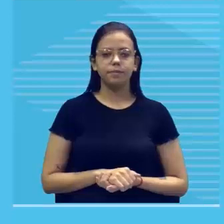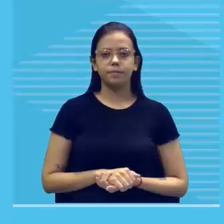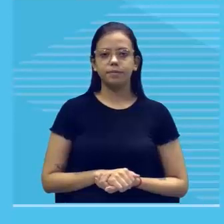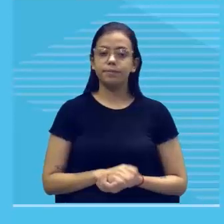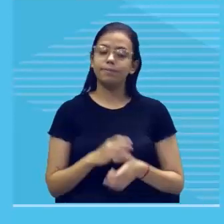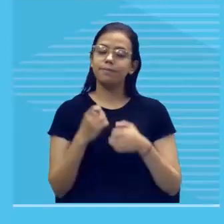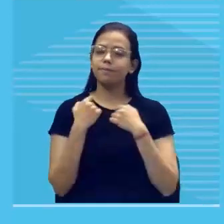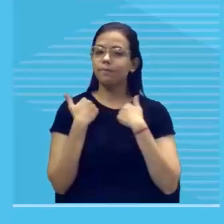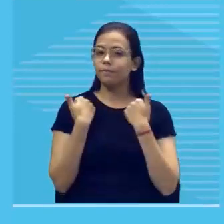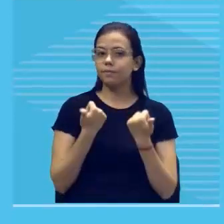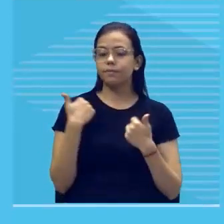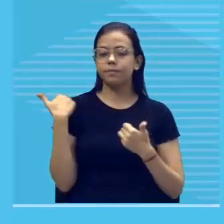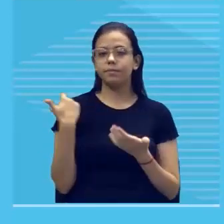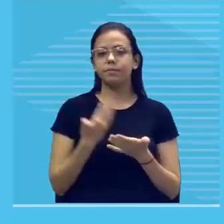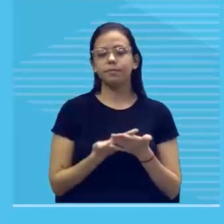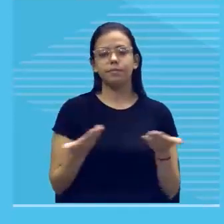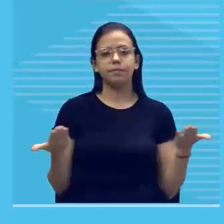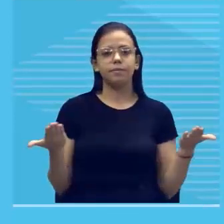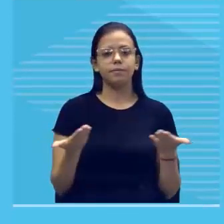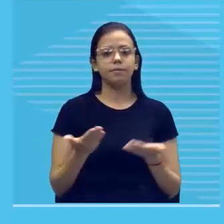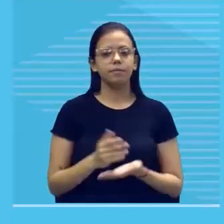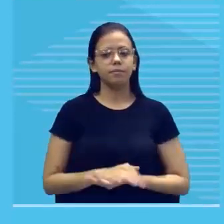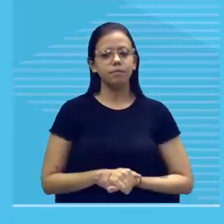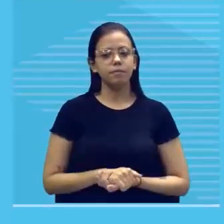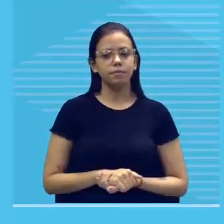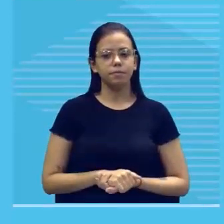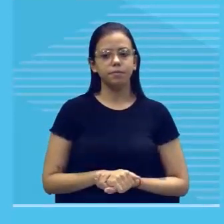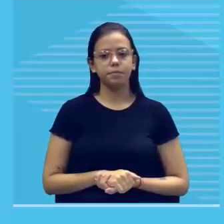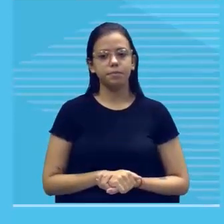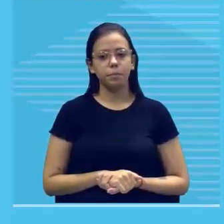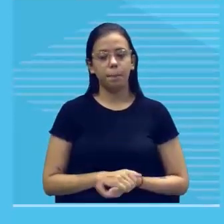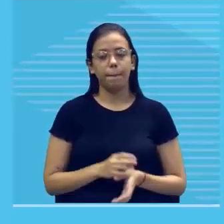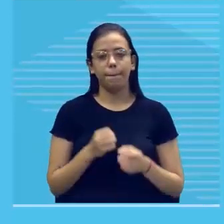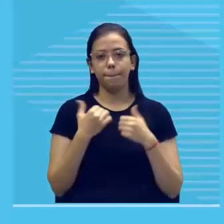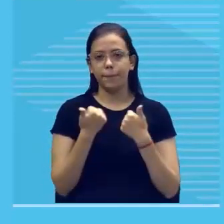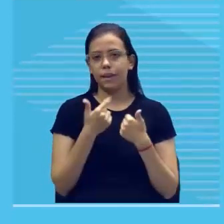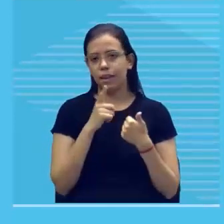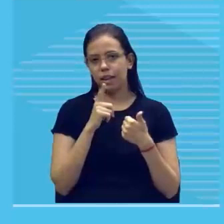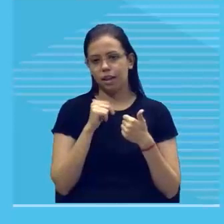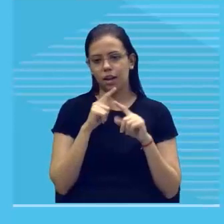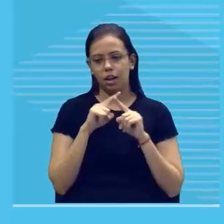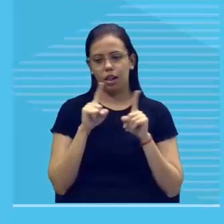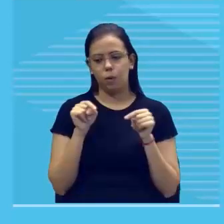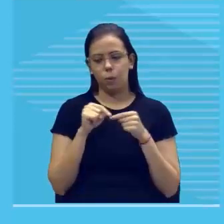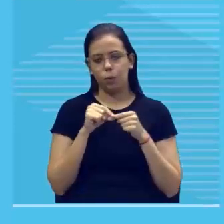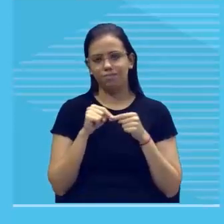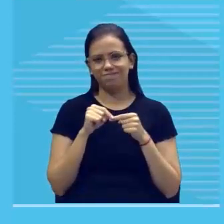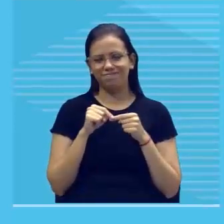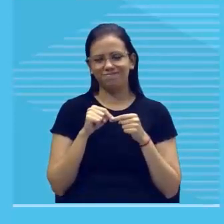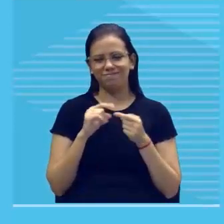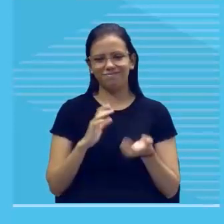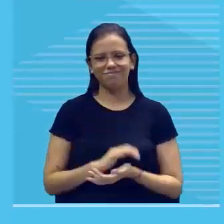Tudo bem até aí de boa na lagoa jovens